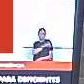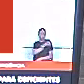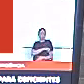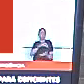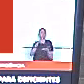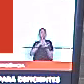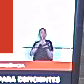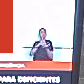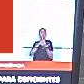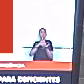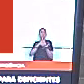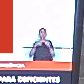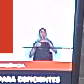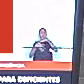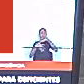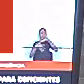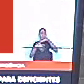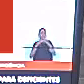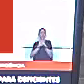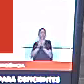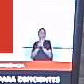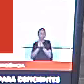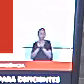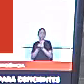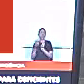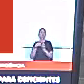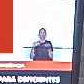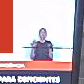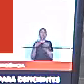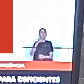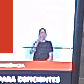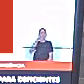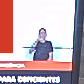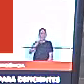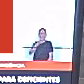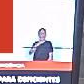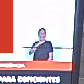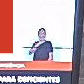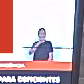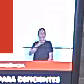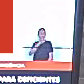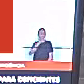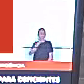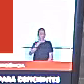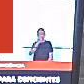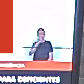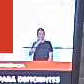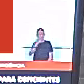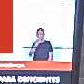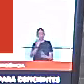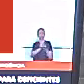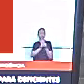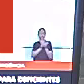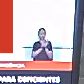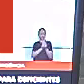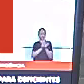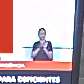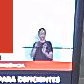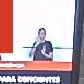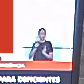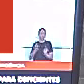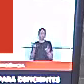Sul-Americana de Para-Jiu-Jitsu. Me tornei embaixadora de Para-Jiu-Jitsu no Rio de Janeiro também. E na oportunidade,